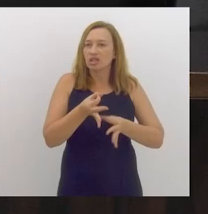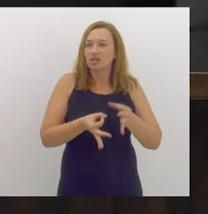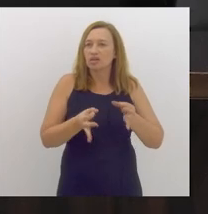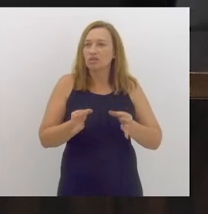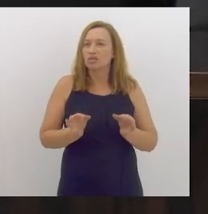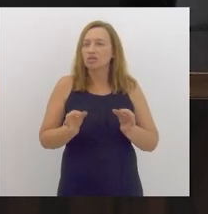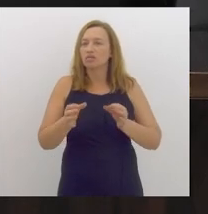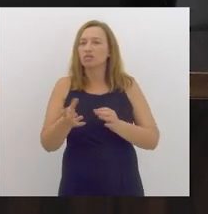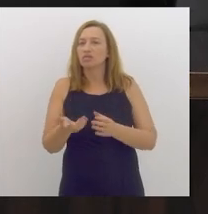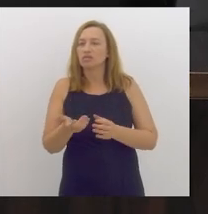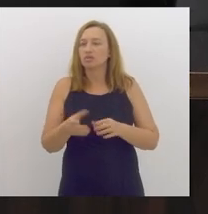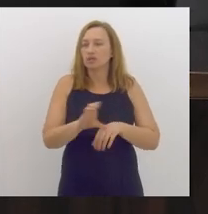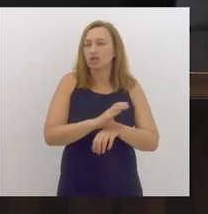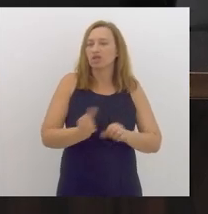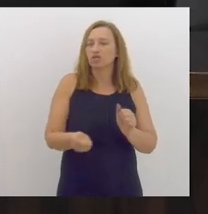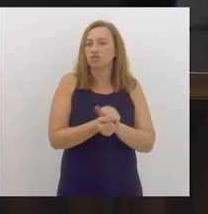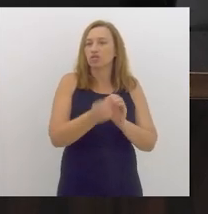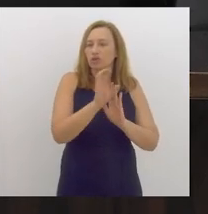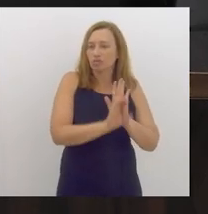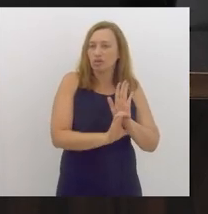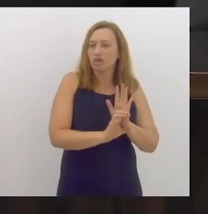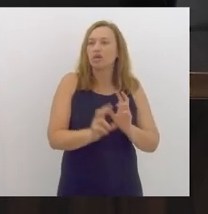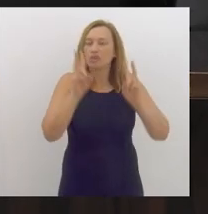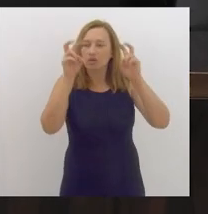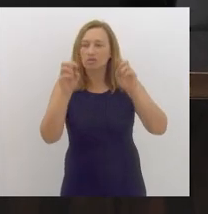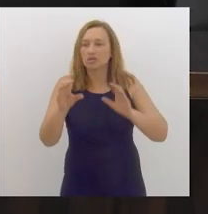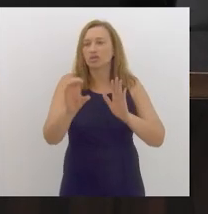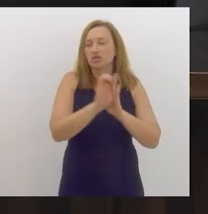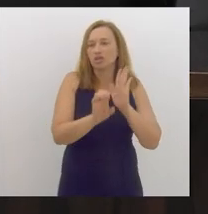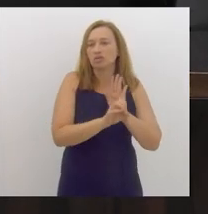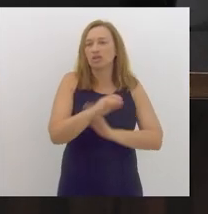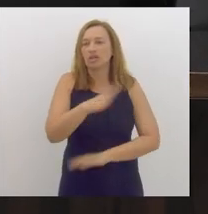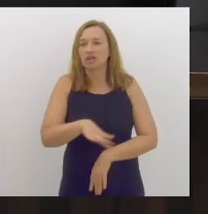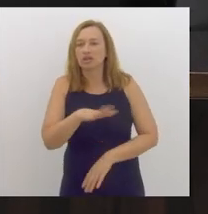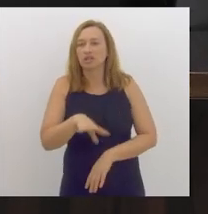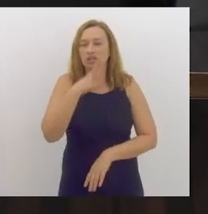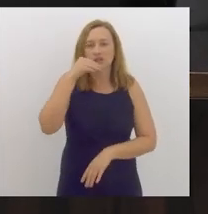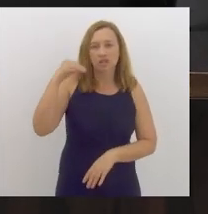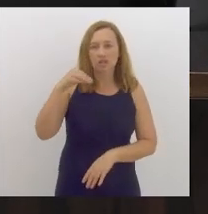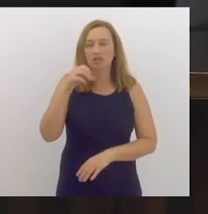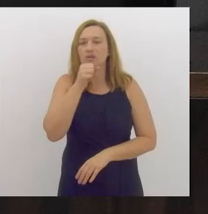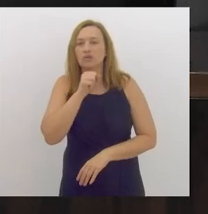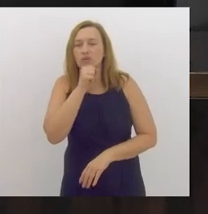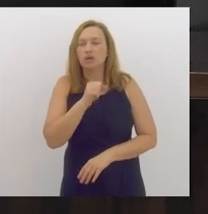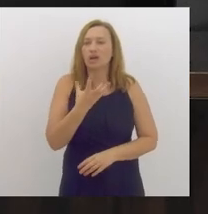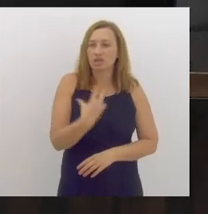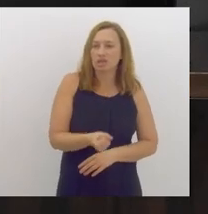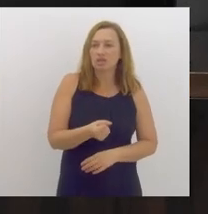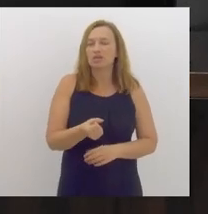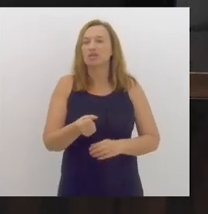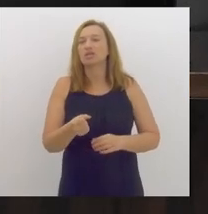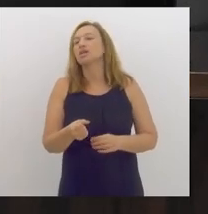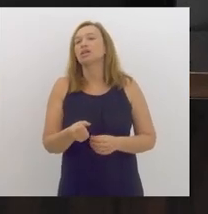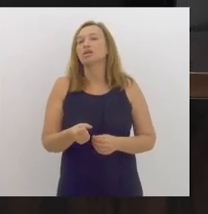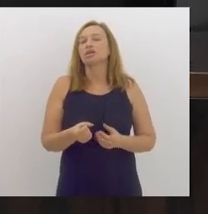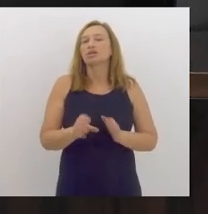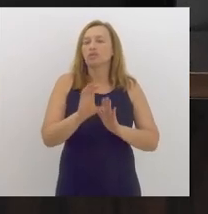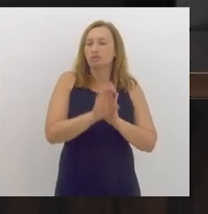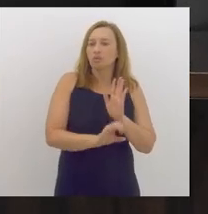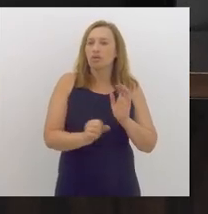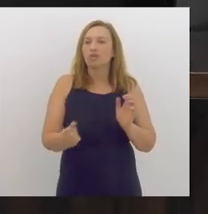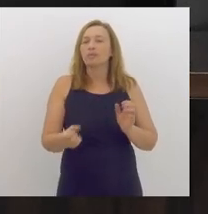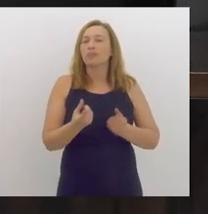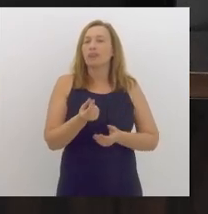constitucionalidade com emendas do assunto da criança, da adolescente e do idoso, favorável. Defesa dos direitos humanos e cidadania, favorável, com emendas. De